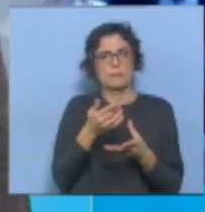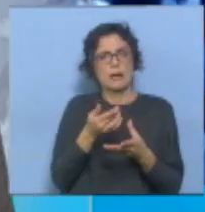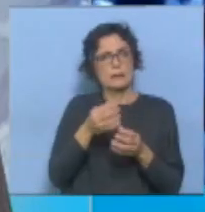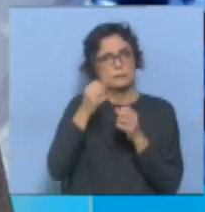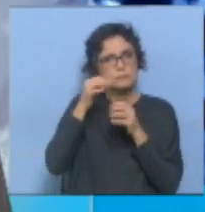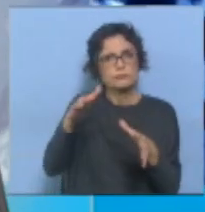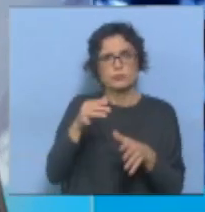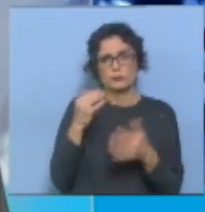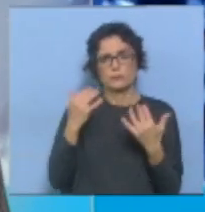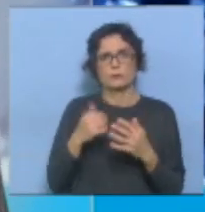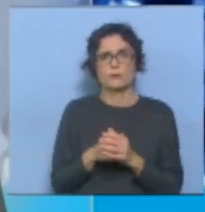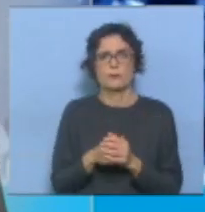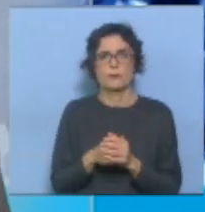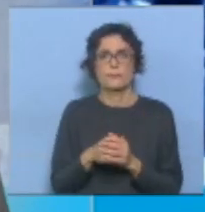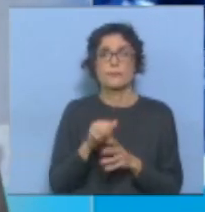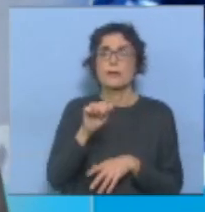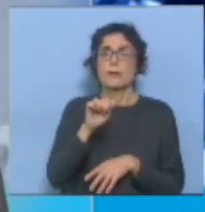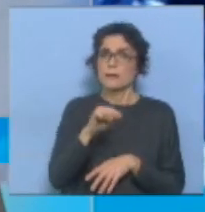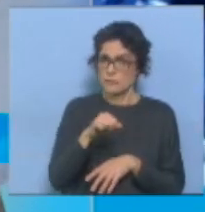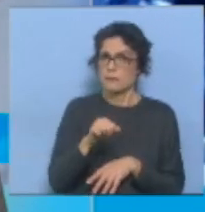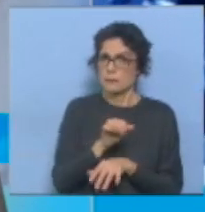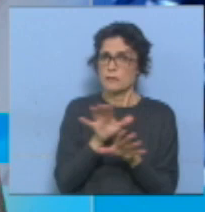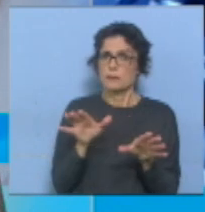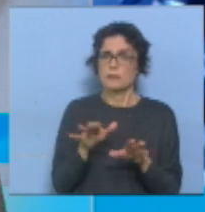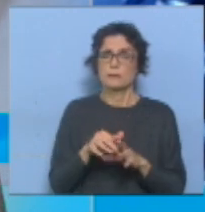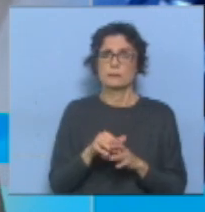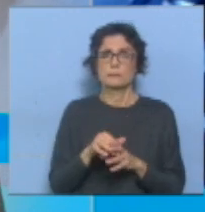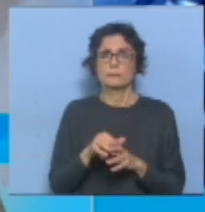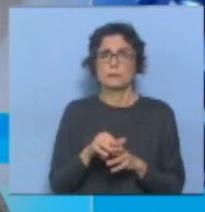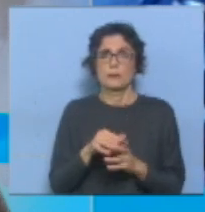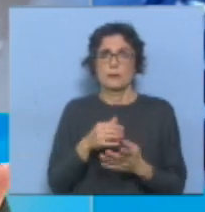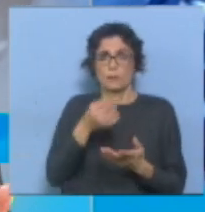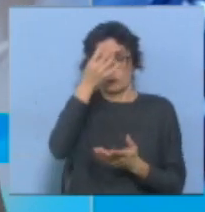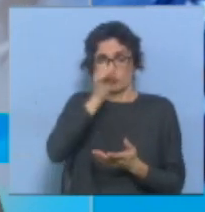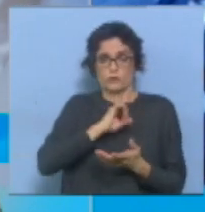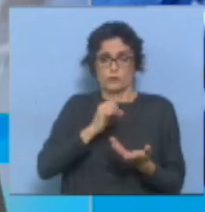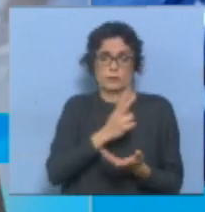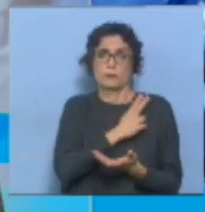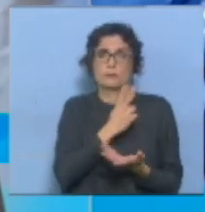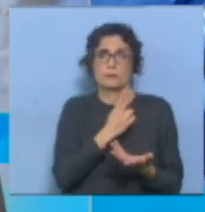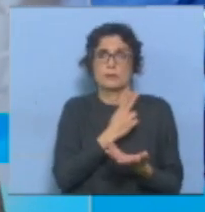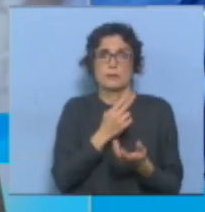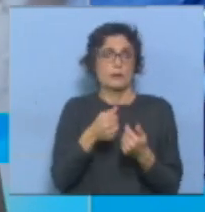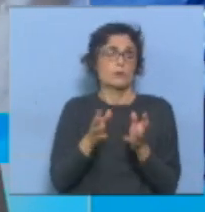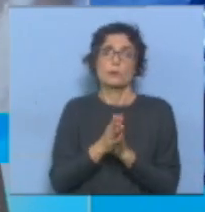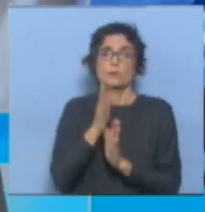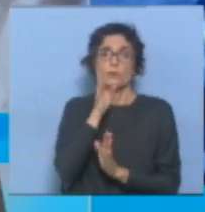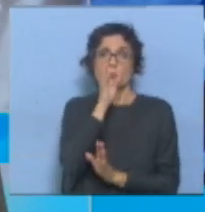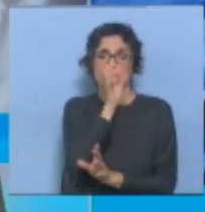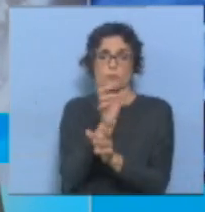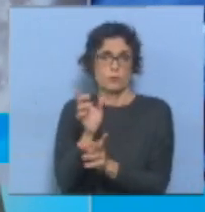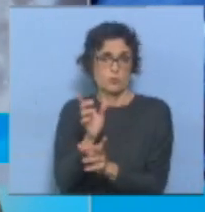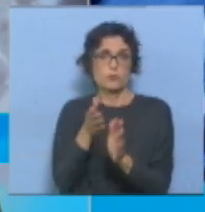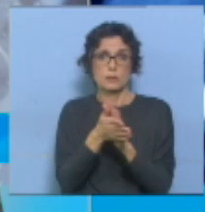Sem dúvida, porque eu falo por mim mesmo, a universidade, eu penso que todos os alunos que passam por uma instituição como